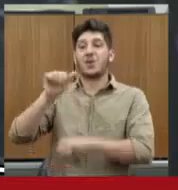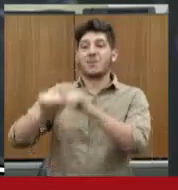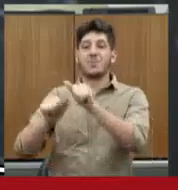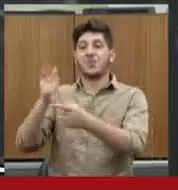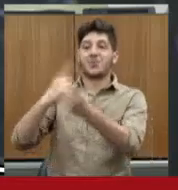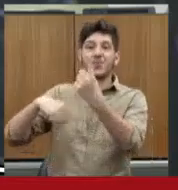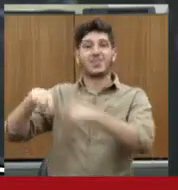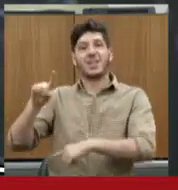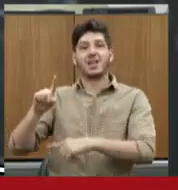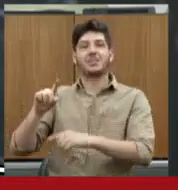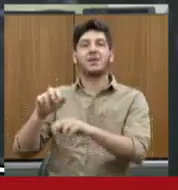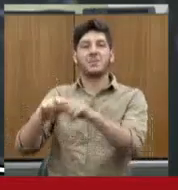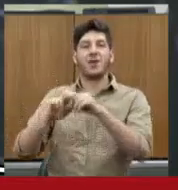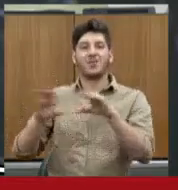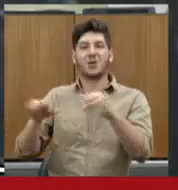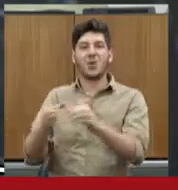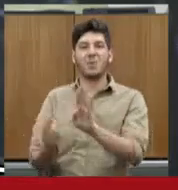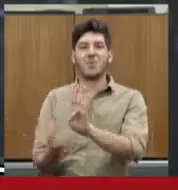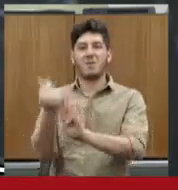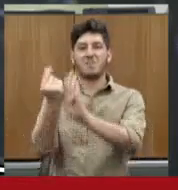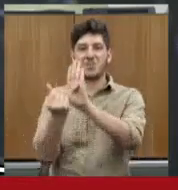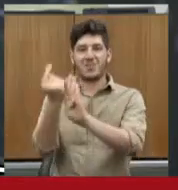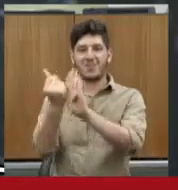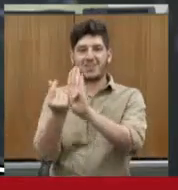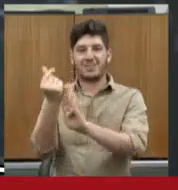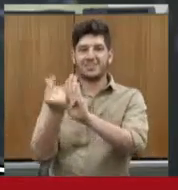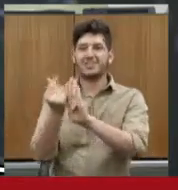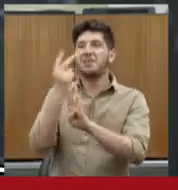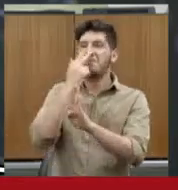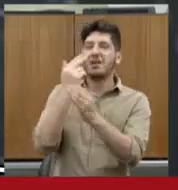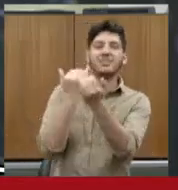uma revolução burguesa, que era mais ou menos uma versão